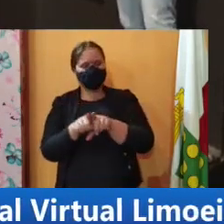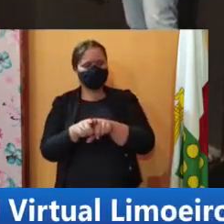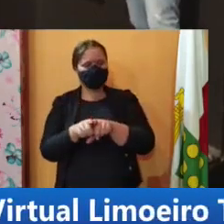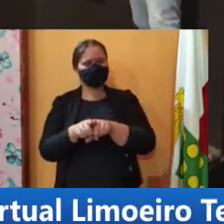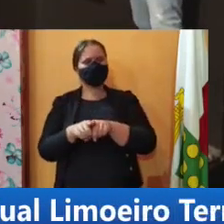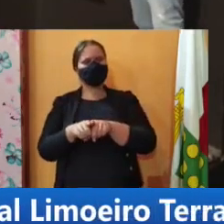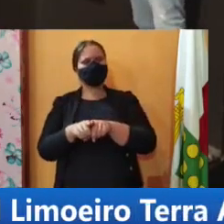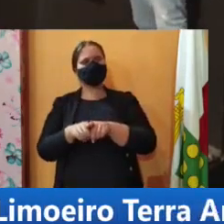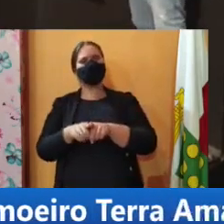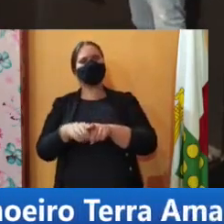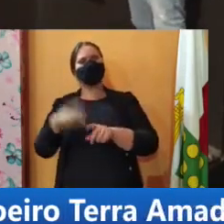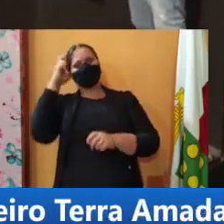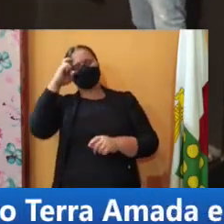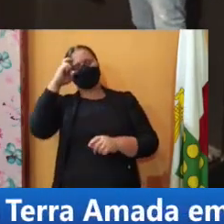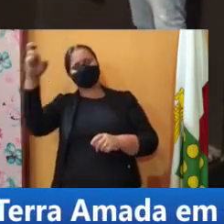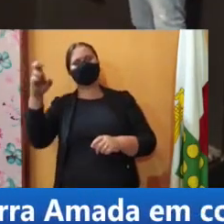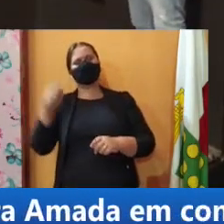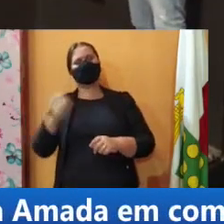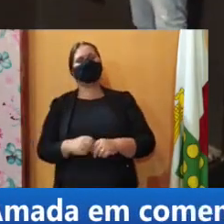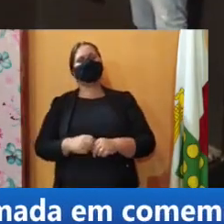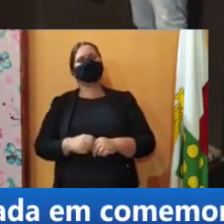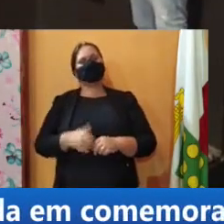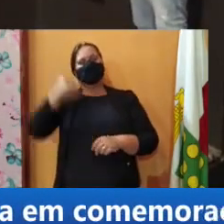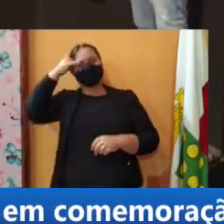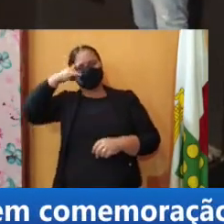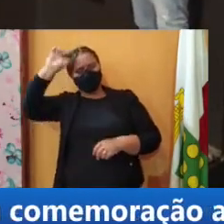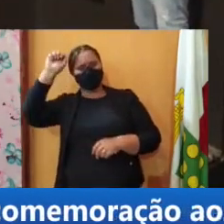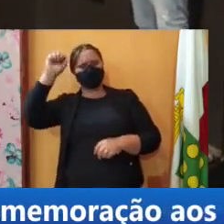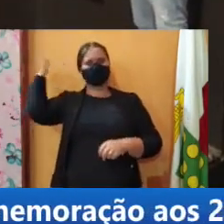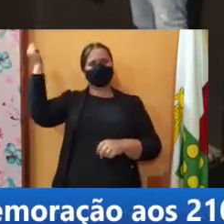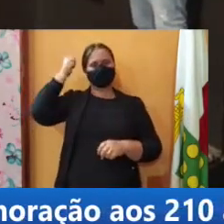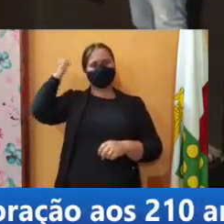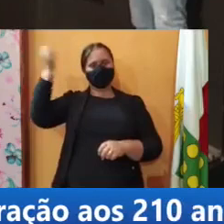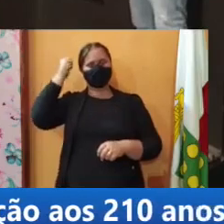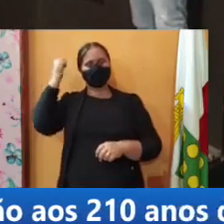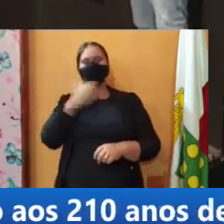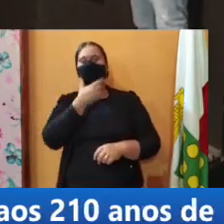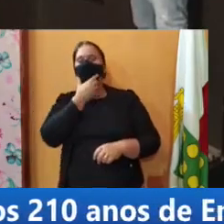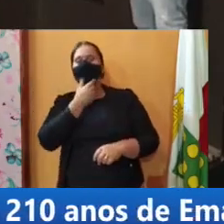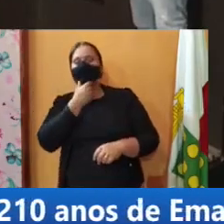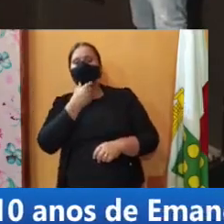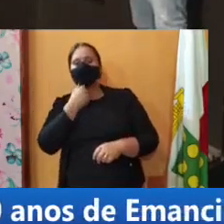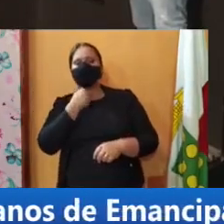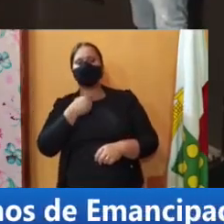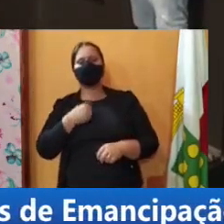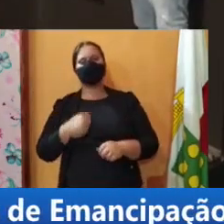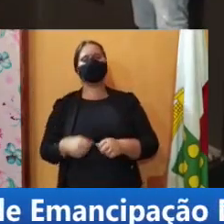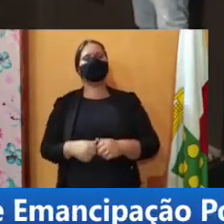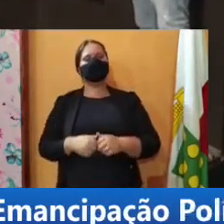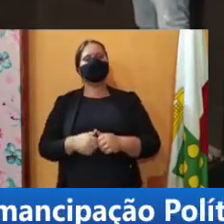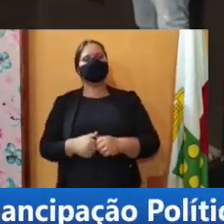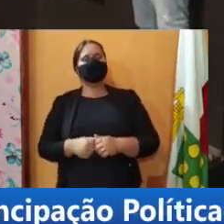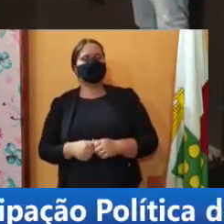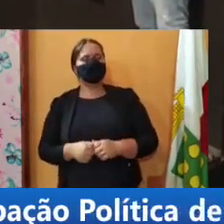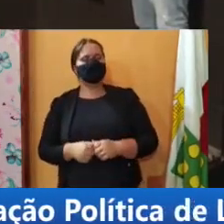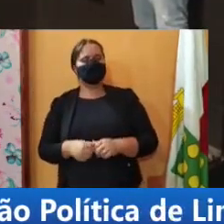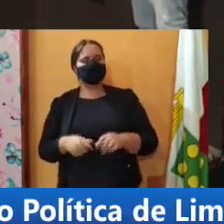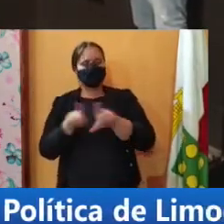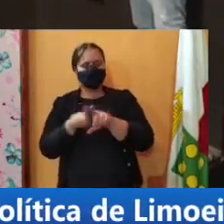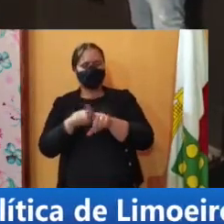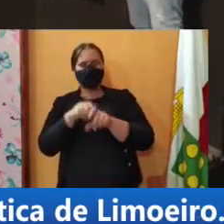uma tradição nas vaquejadas, nas festas, nas exposições, nas cavalgadas, não é verdade?